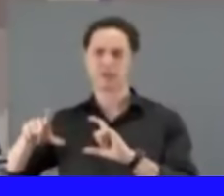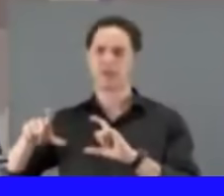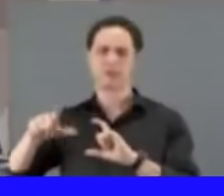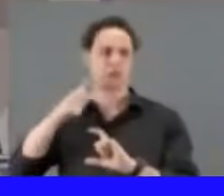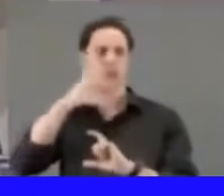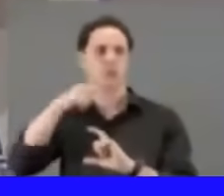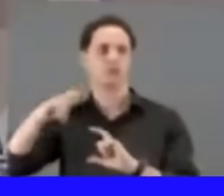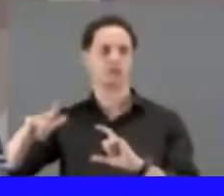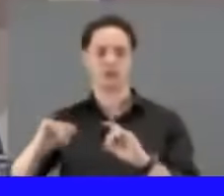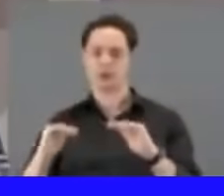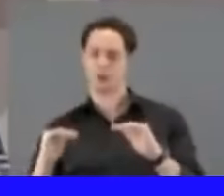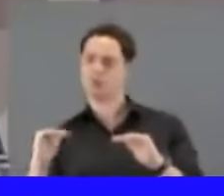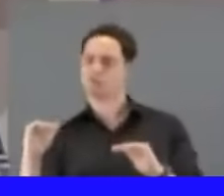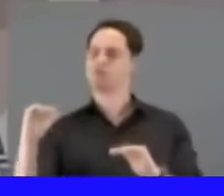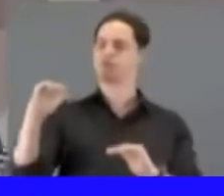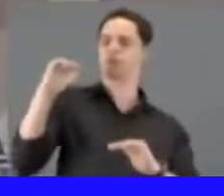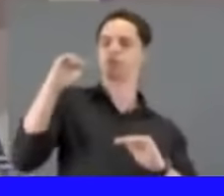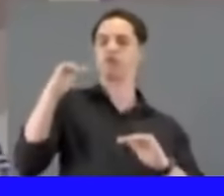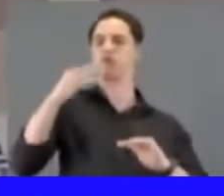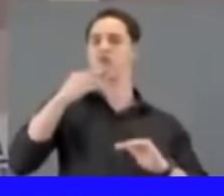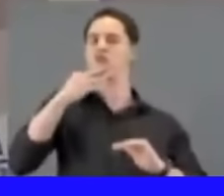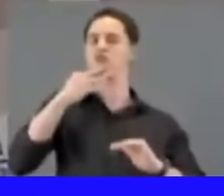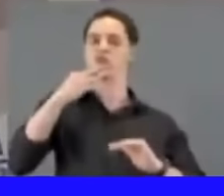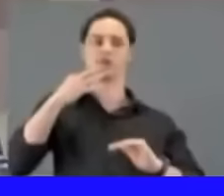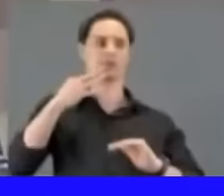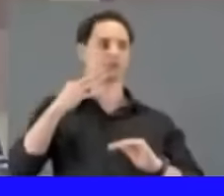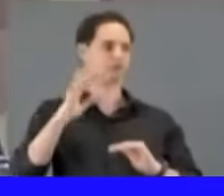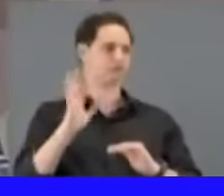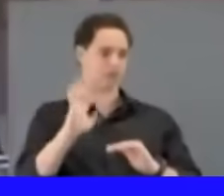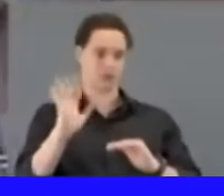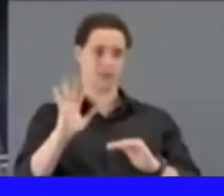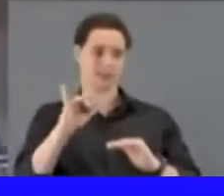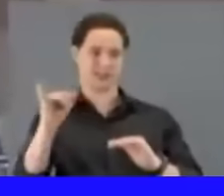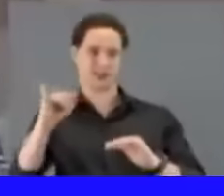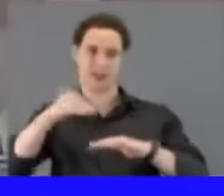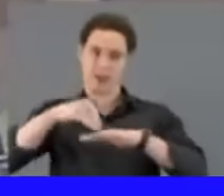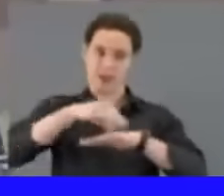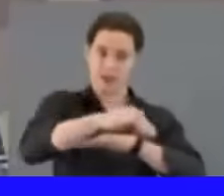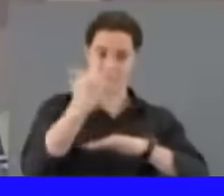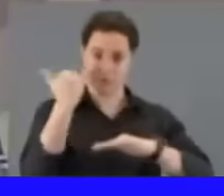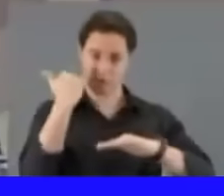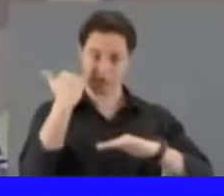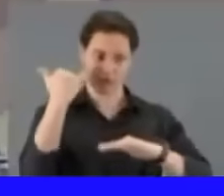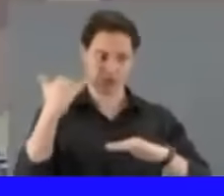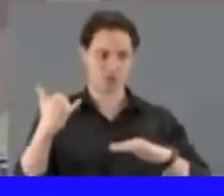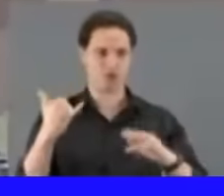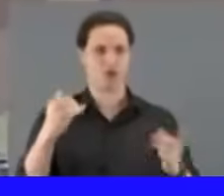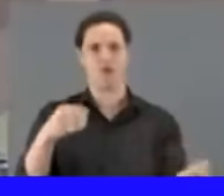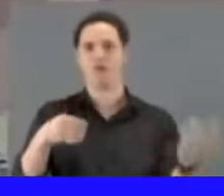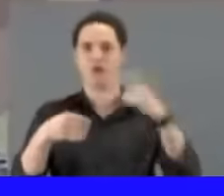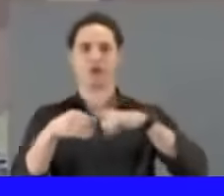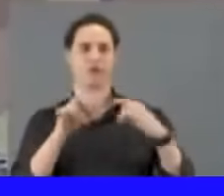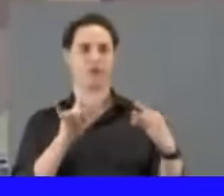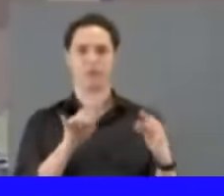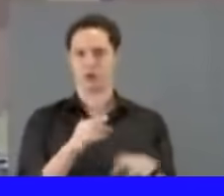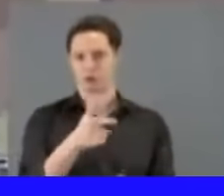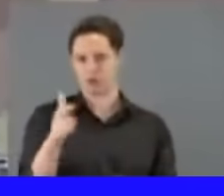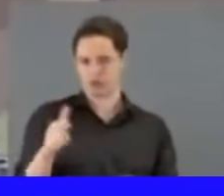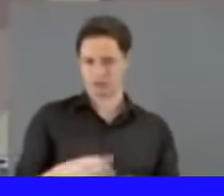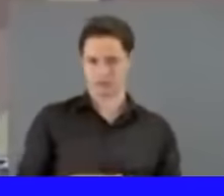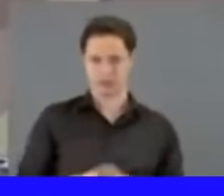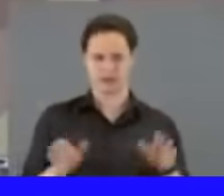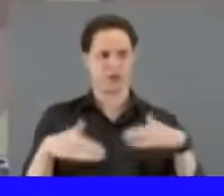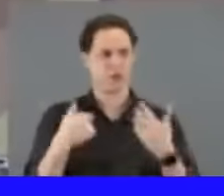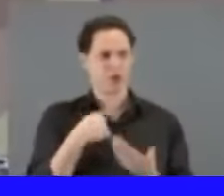cadeia do conhecimento depois que ele sai da ABIN, certo? Então, em momento nenhum, eu vou afirmar aqui que o